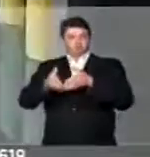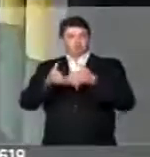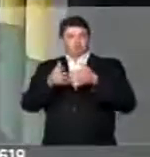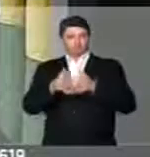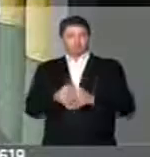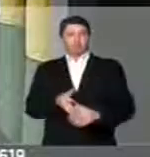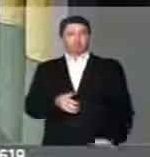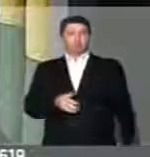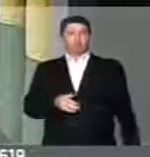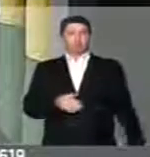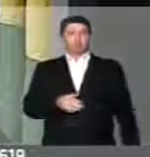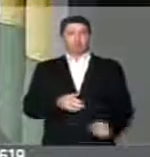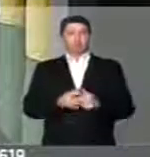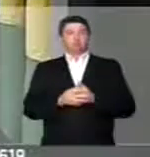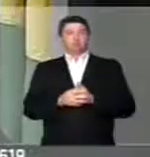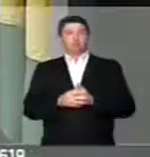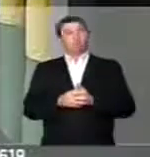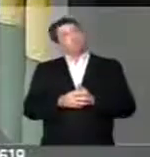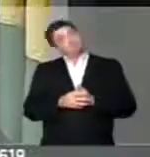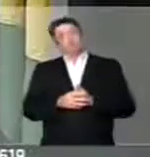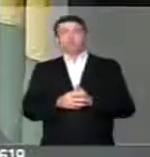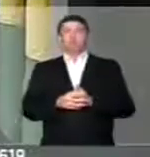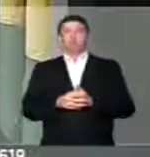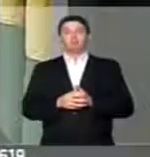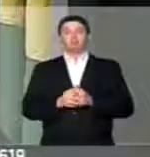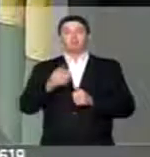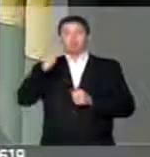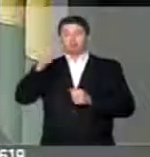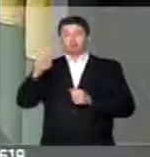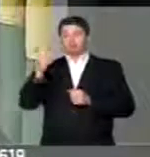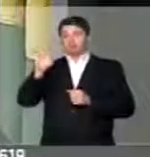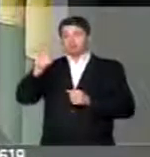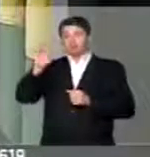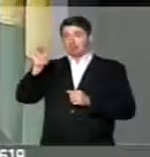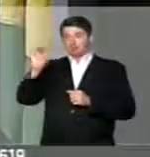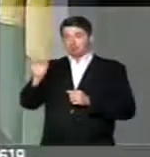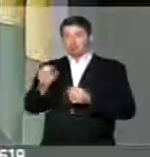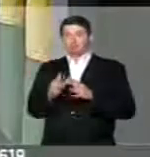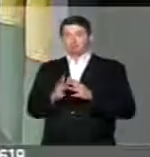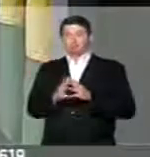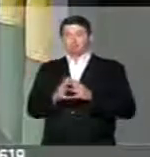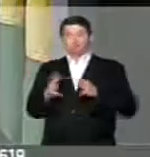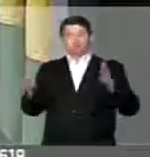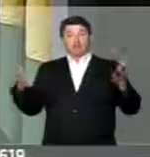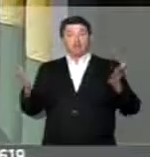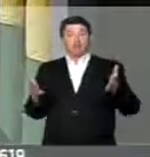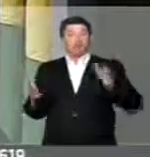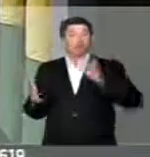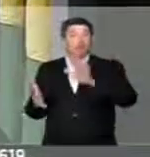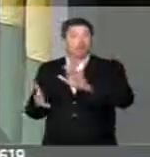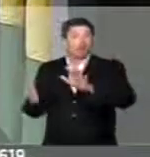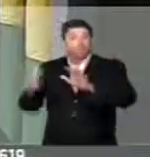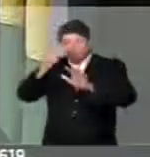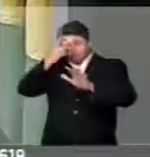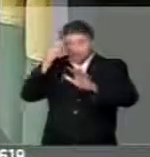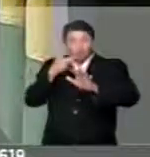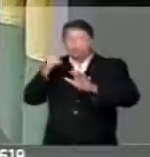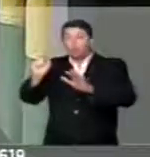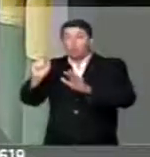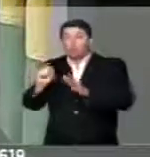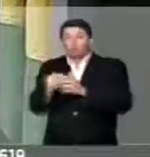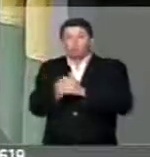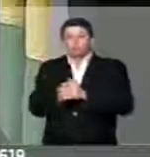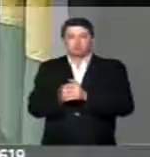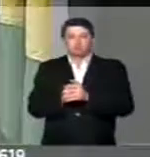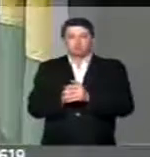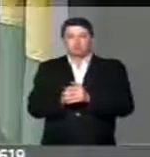por gentileza. Então, deputado Heráclito Fortes, agora estão dizendo que